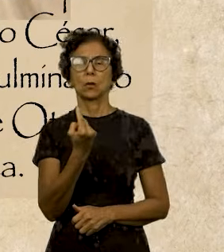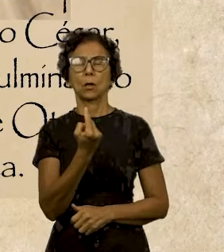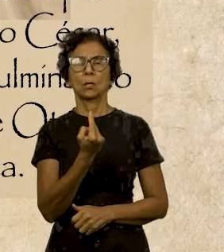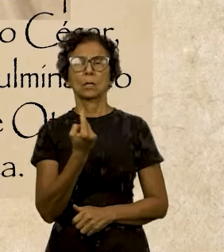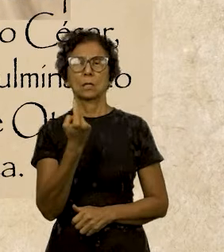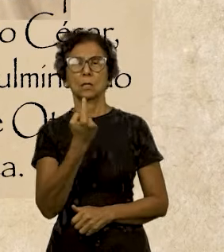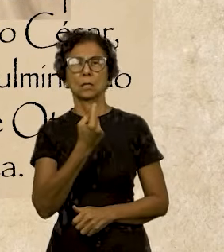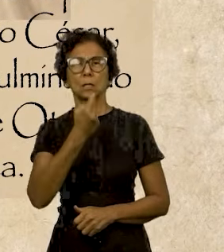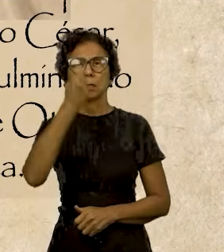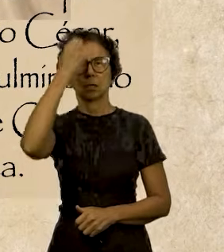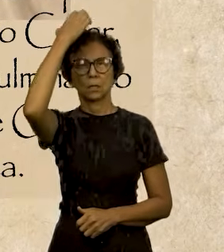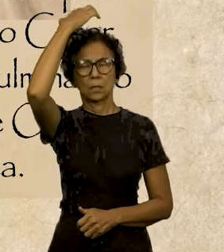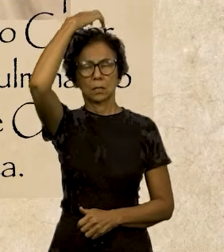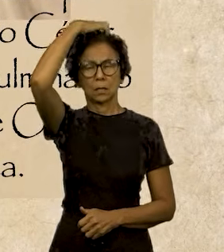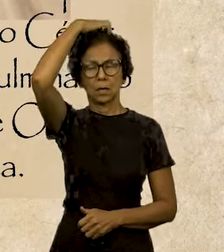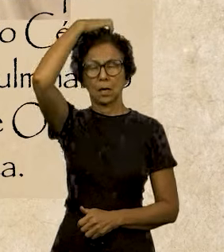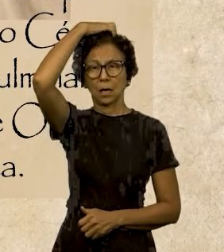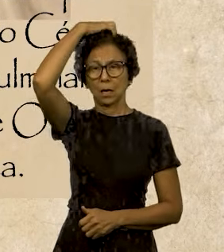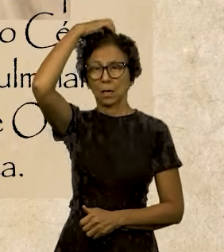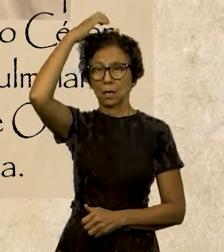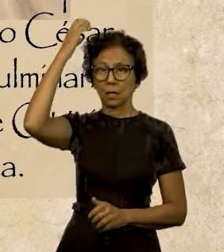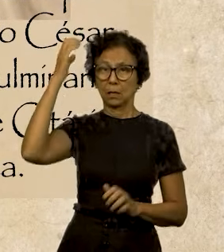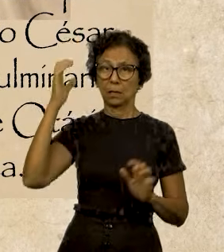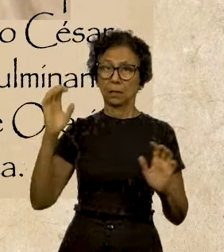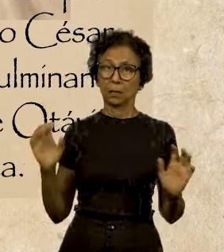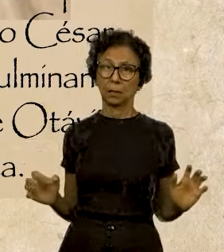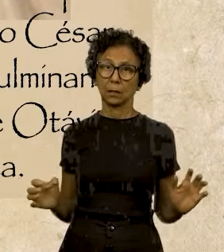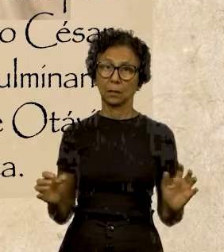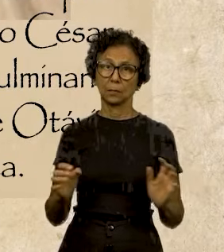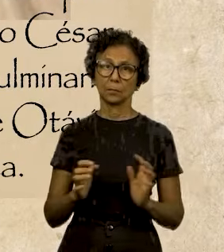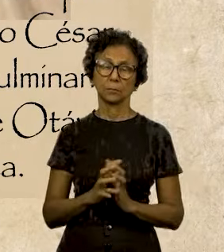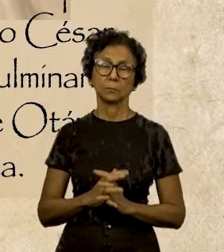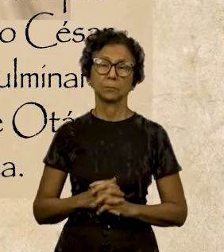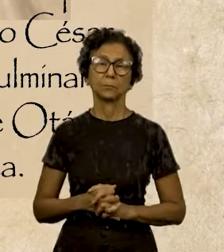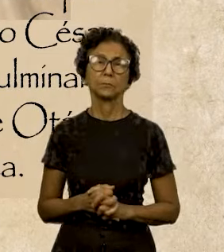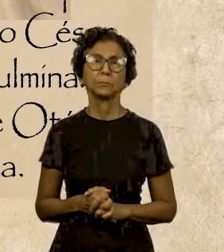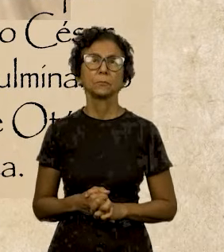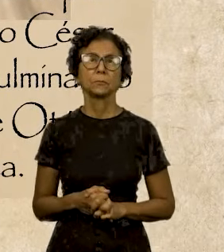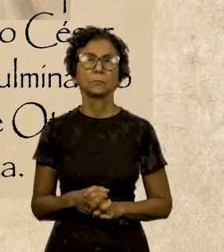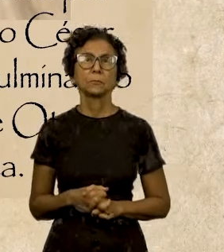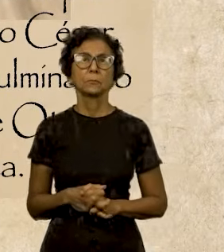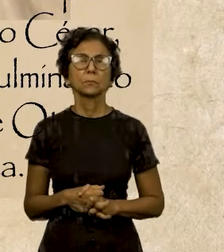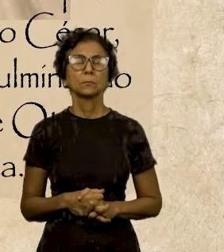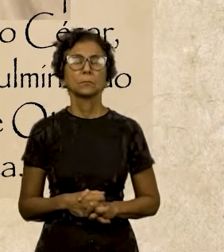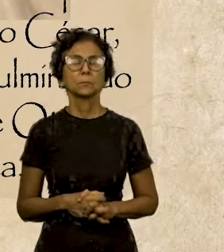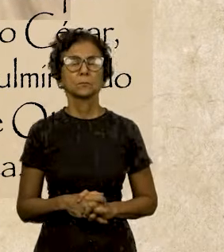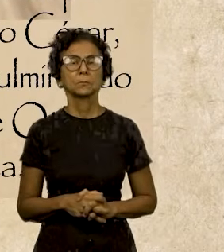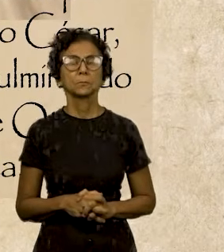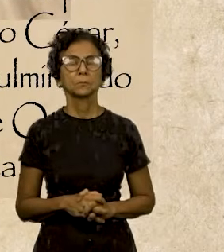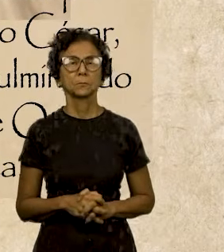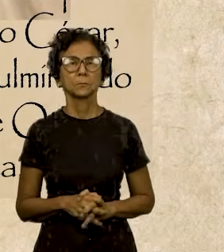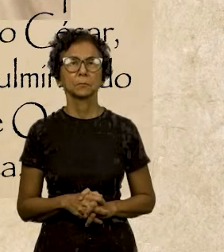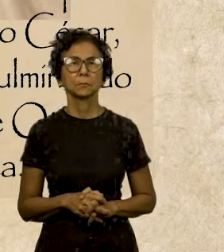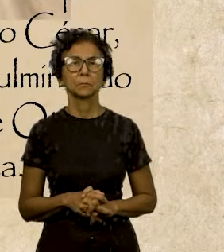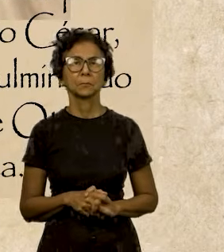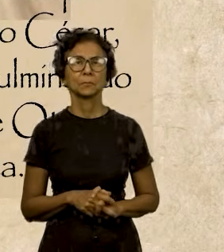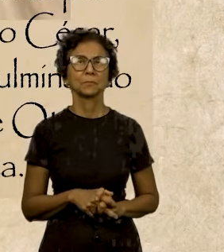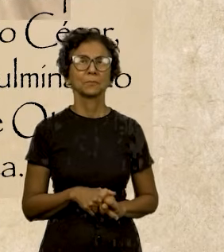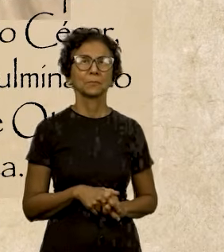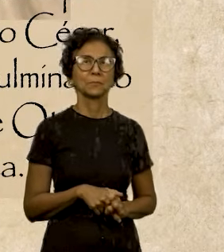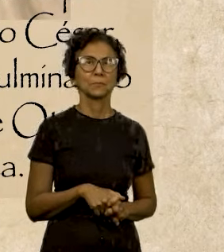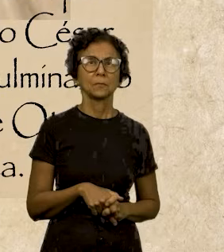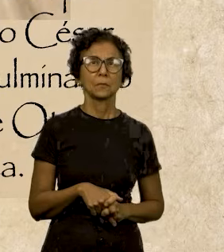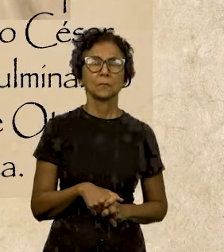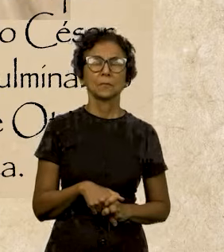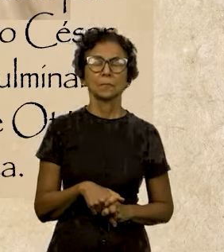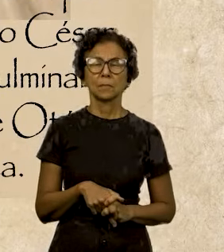ali. Ele, então, ele exila o Lépito. O Lépito pouco apareceu ali na foto, né? Porque logo ele foi